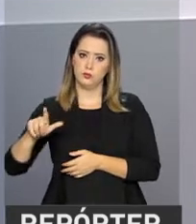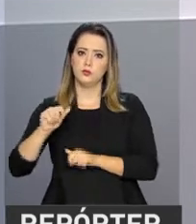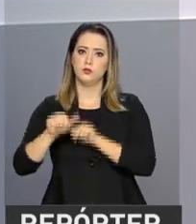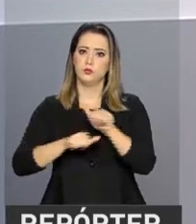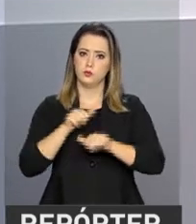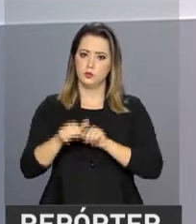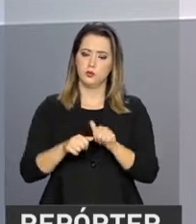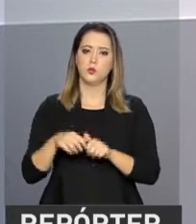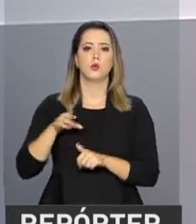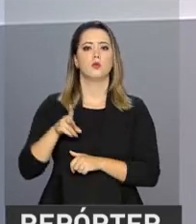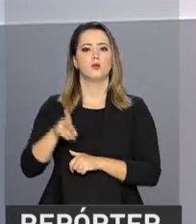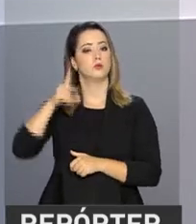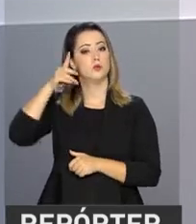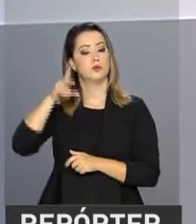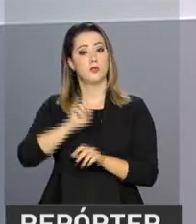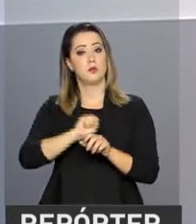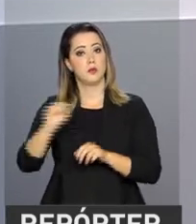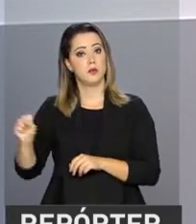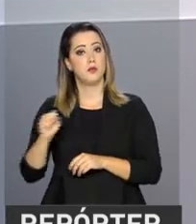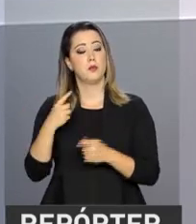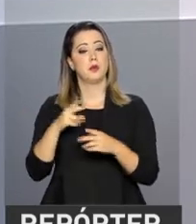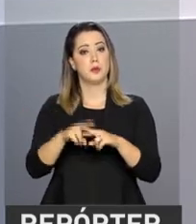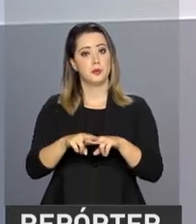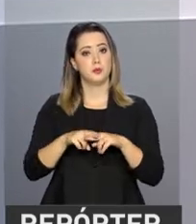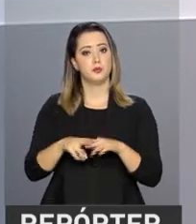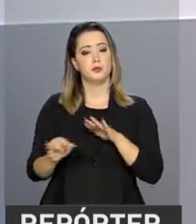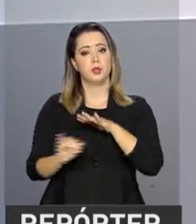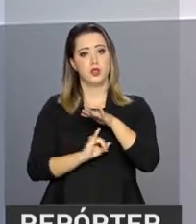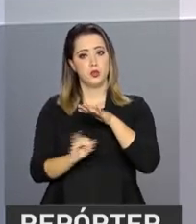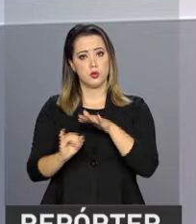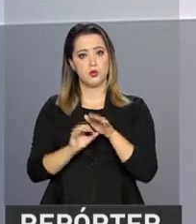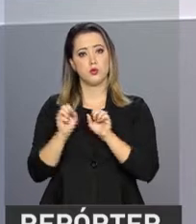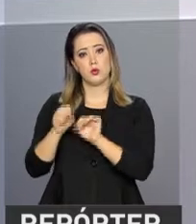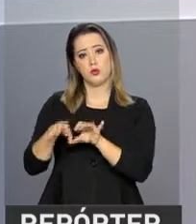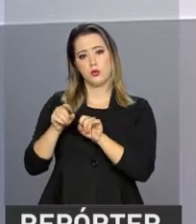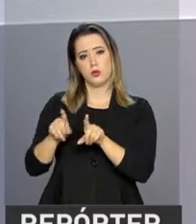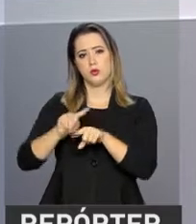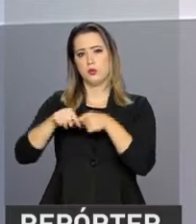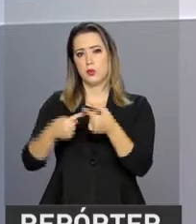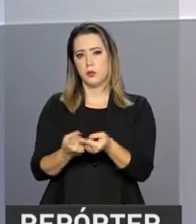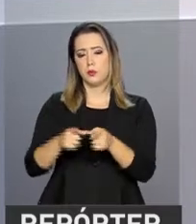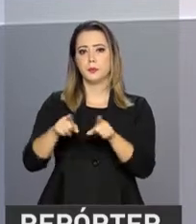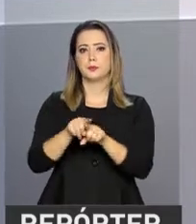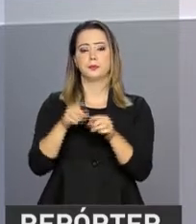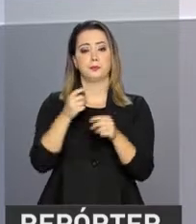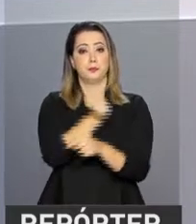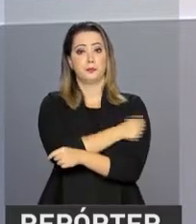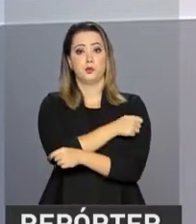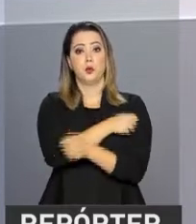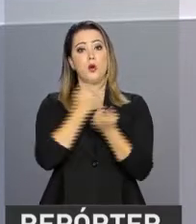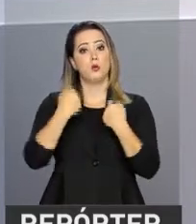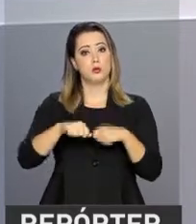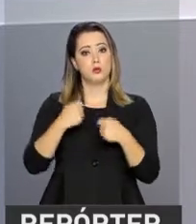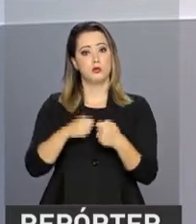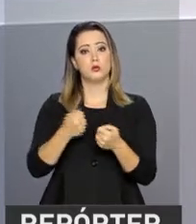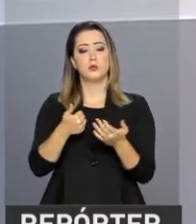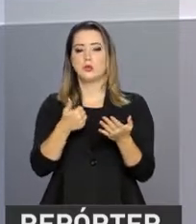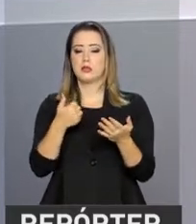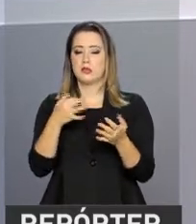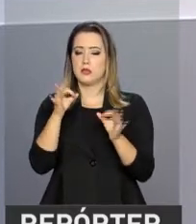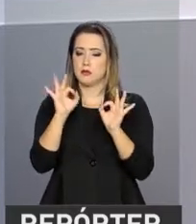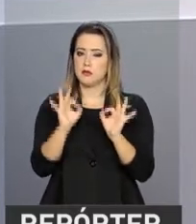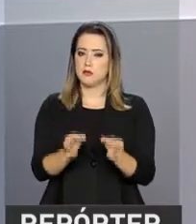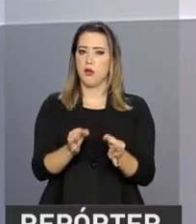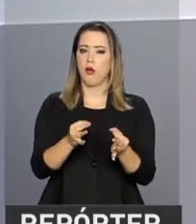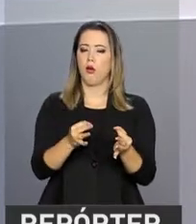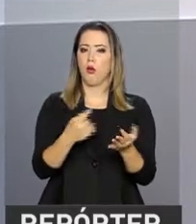a cada semestre o pedido é feito pelas instituições de ensino em seguida os estudantes devem validar as informações quem não